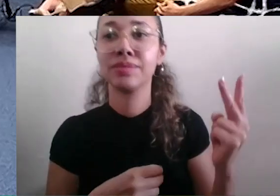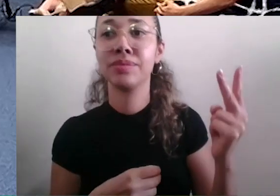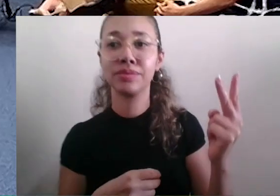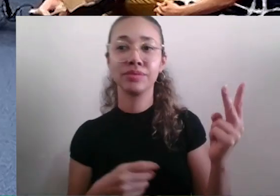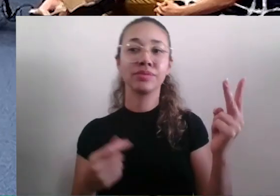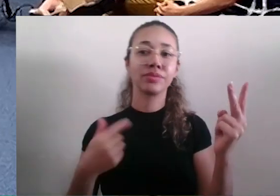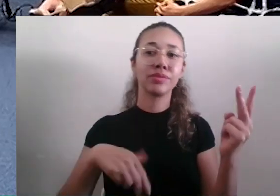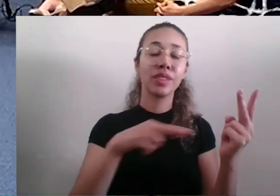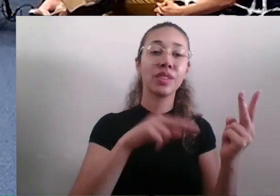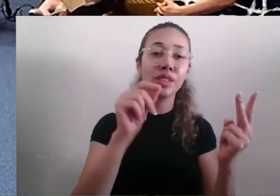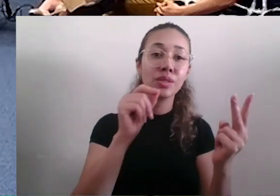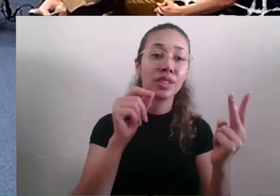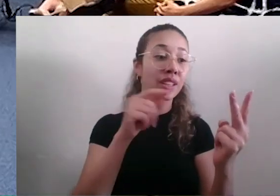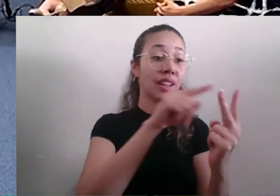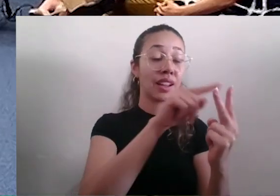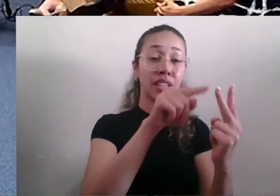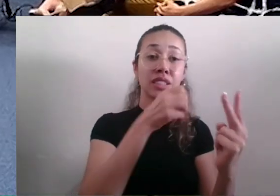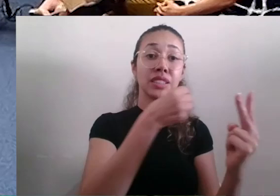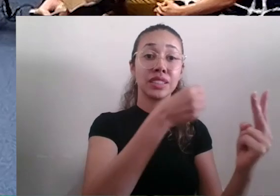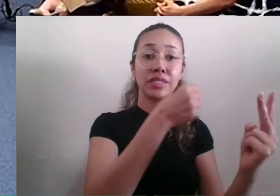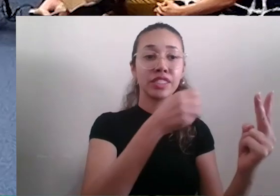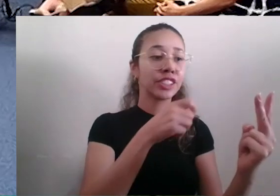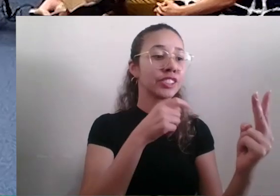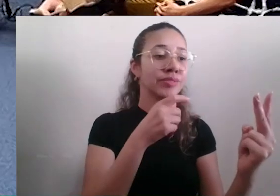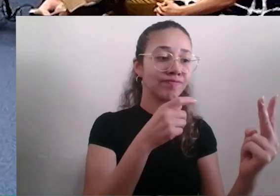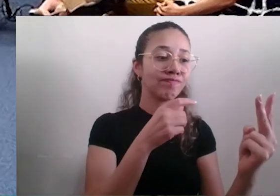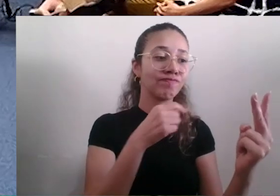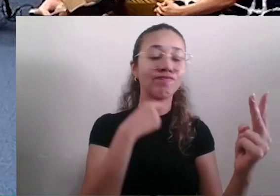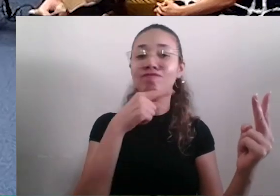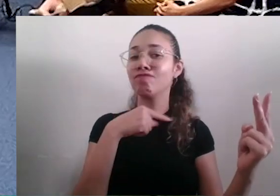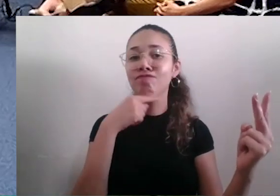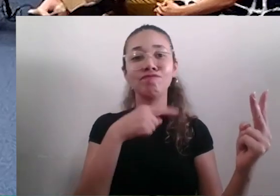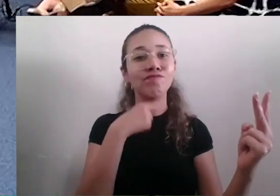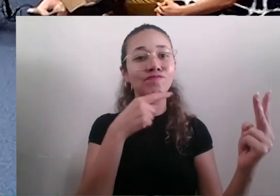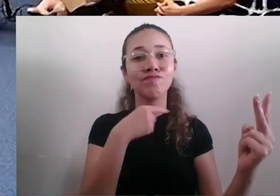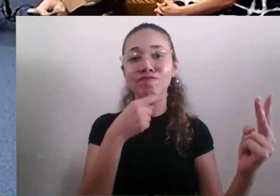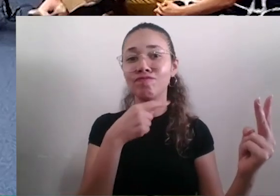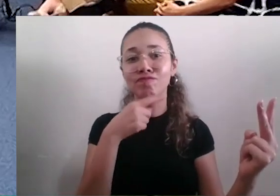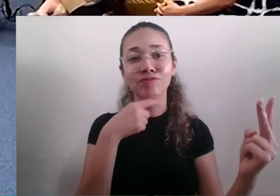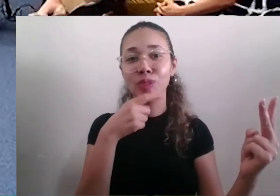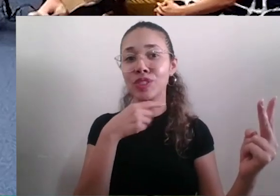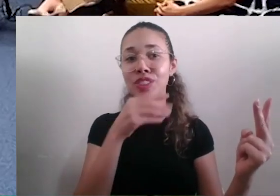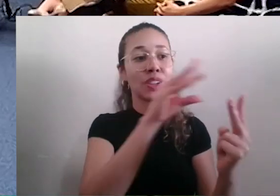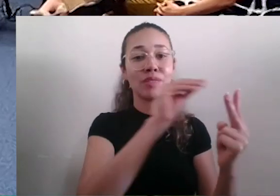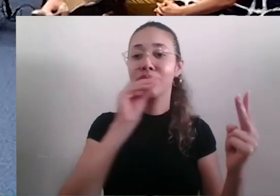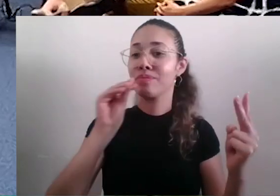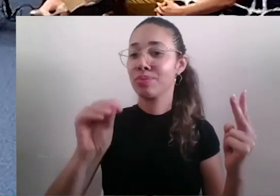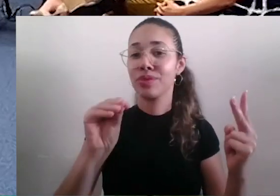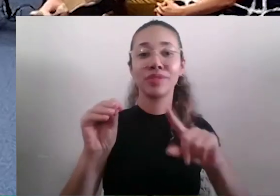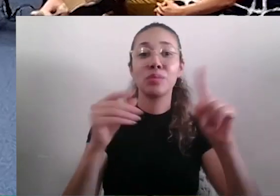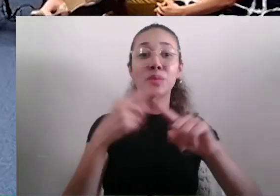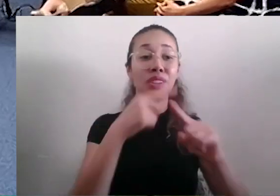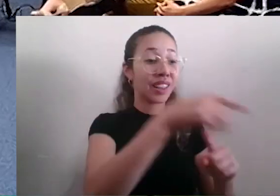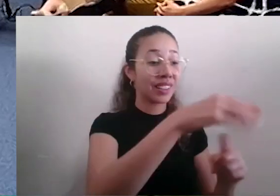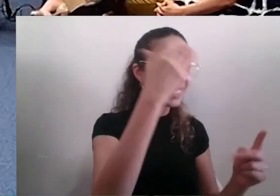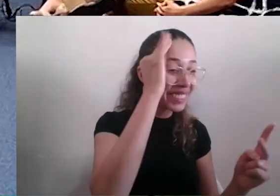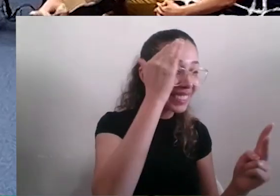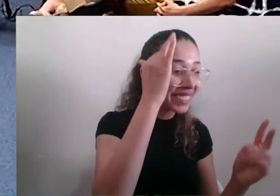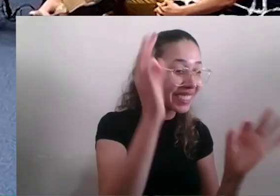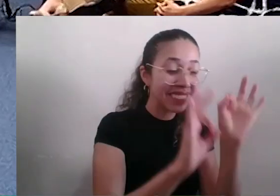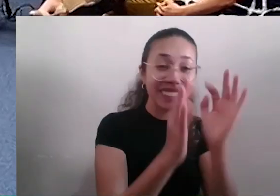consegui usar a entrevista não consegui usar porque não dava para entender o que o cara falava entendeu e eu dizia e eu dizia ah